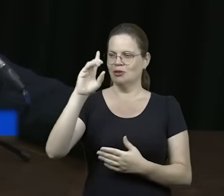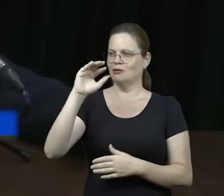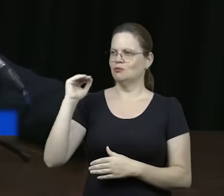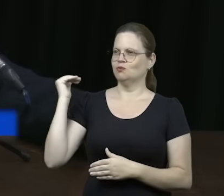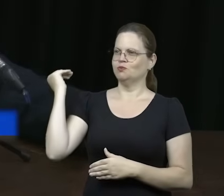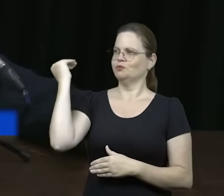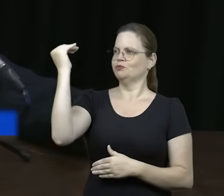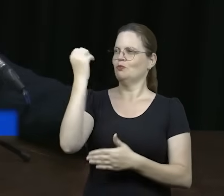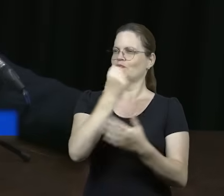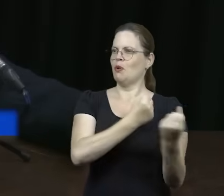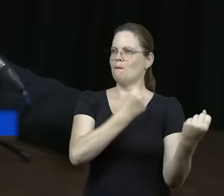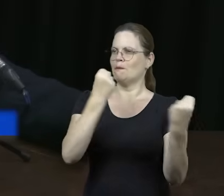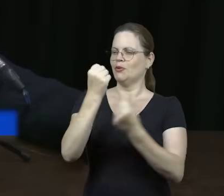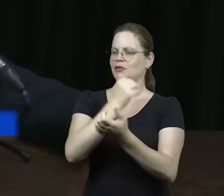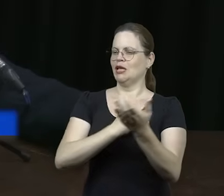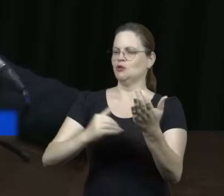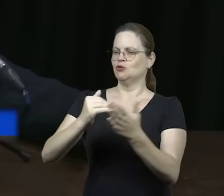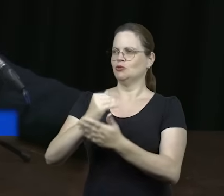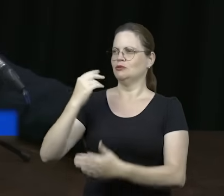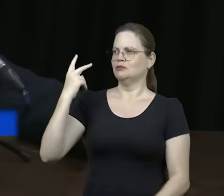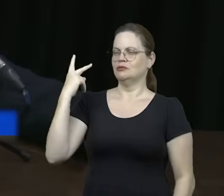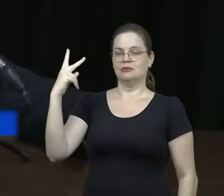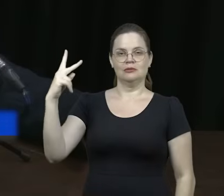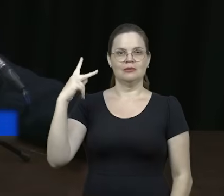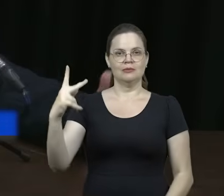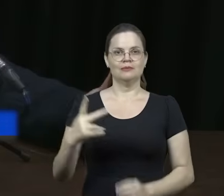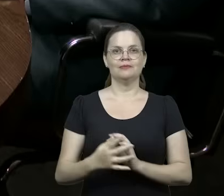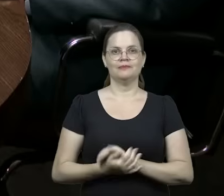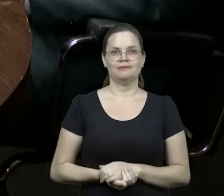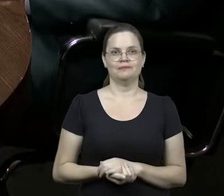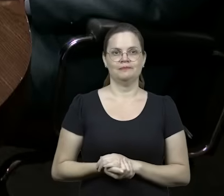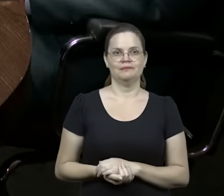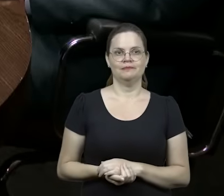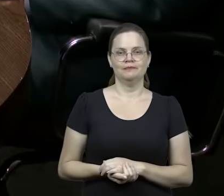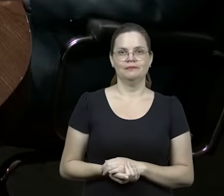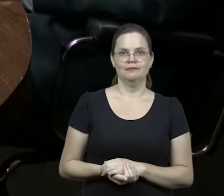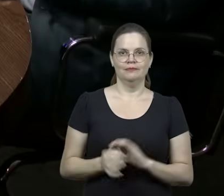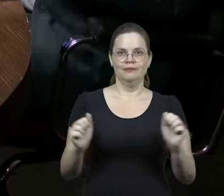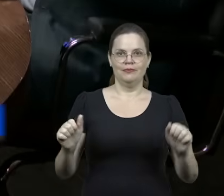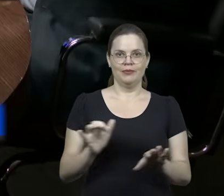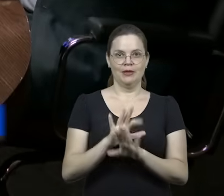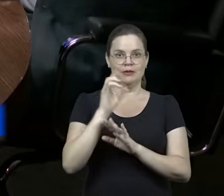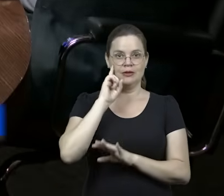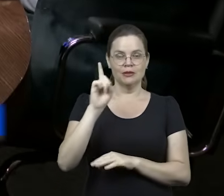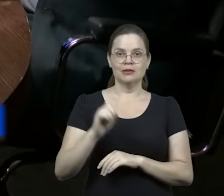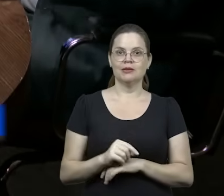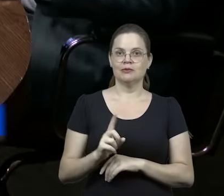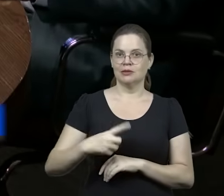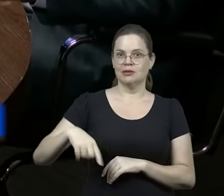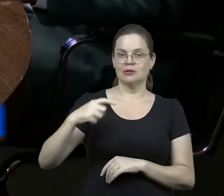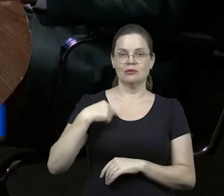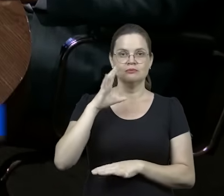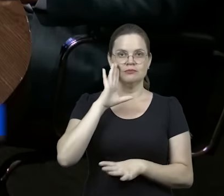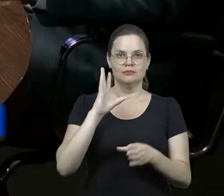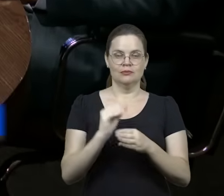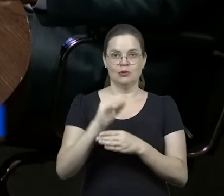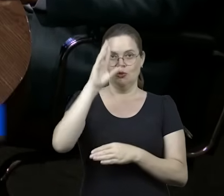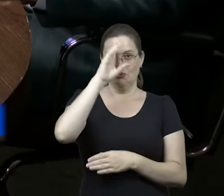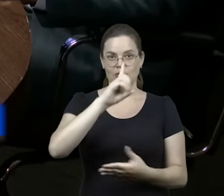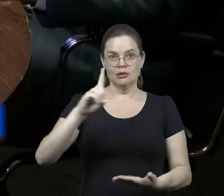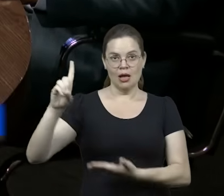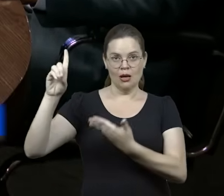Altíssimo, mas também como o Deus Onipotente. Glória a Deus. Então, você conhecer o Deus